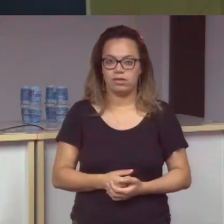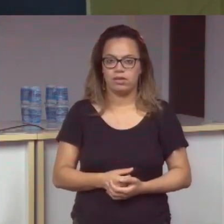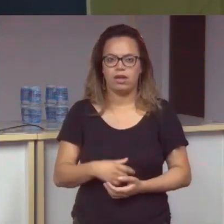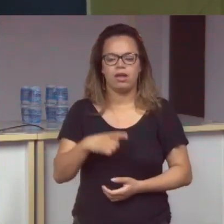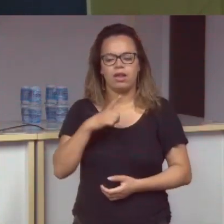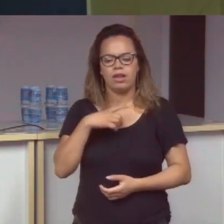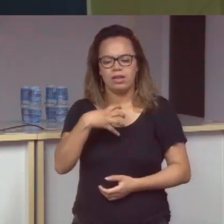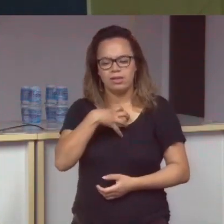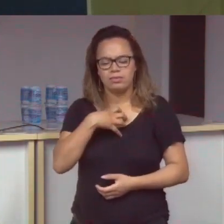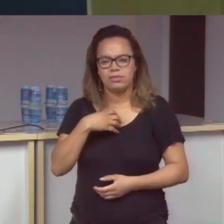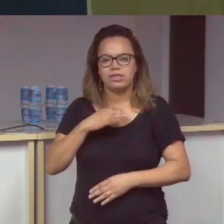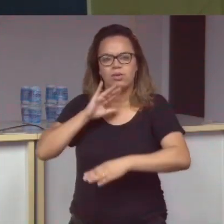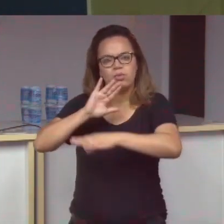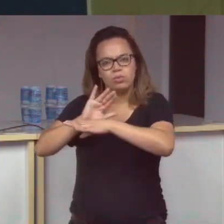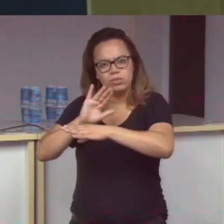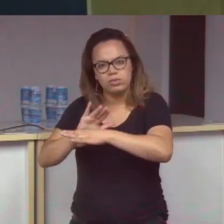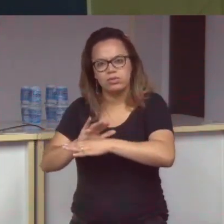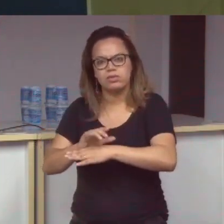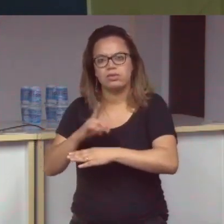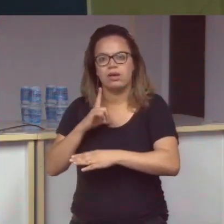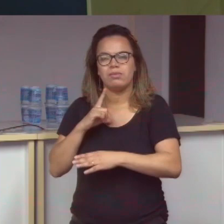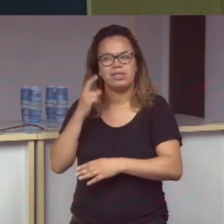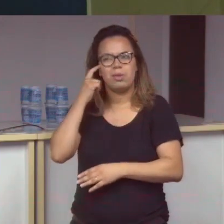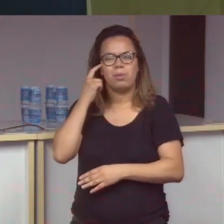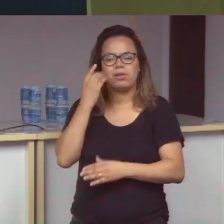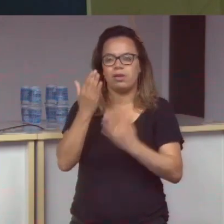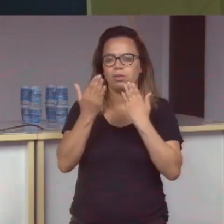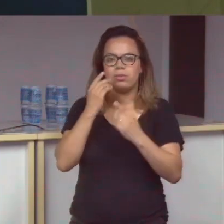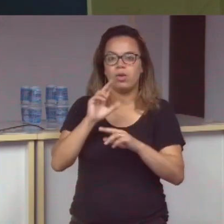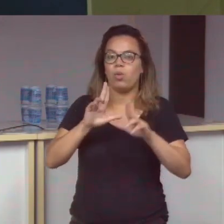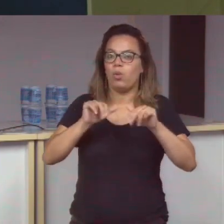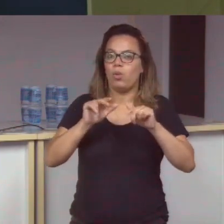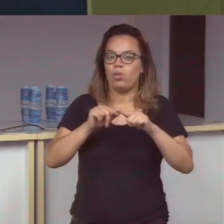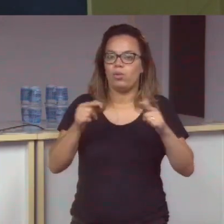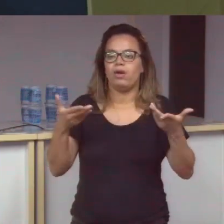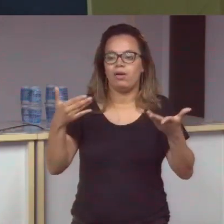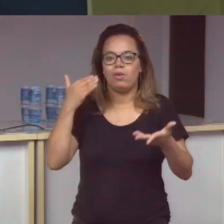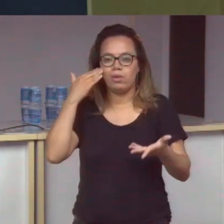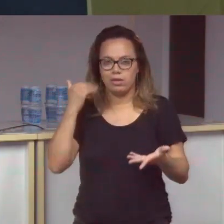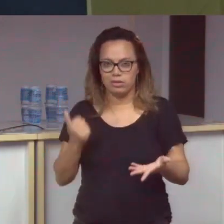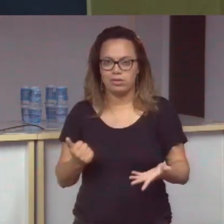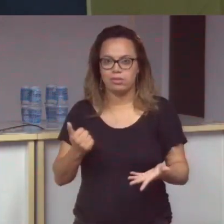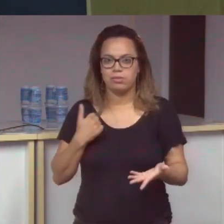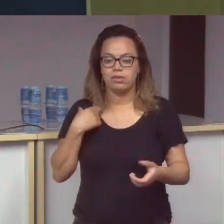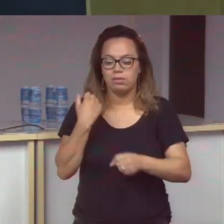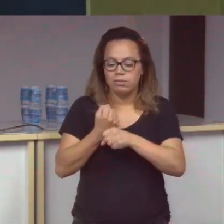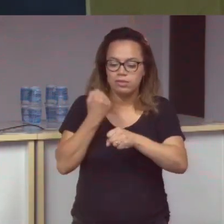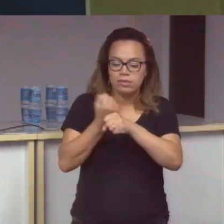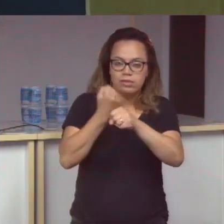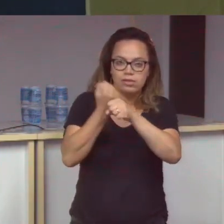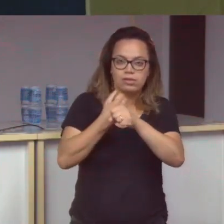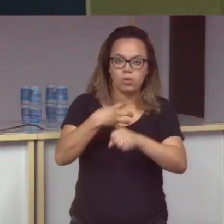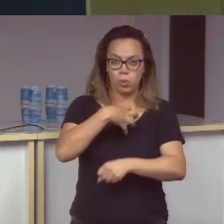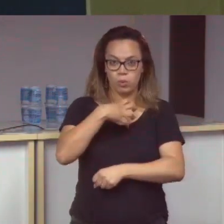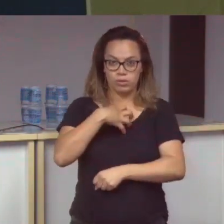que teríamos alguma contribuição. Então, eu digo que é, sim, uma identidade em construção e que